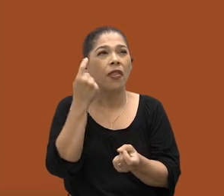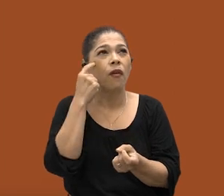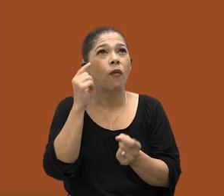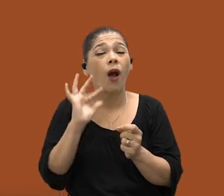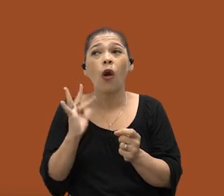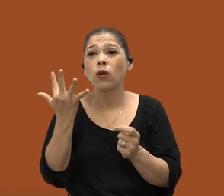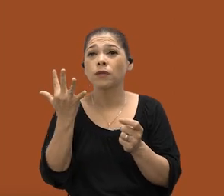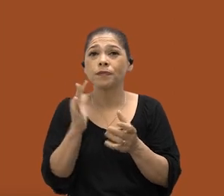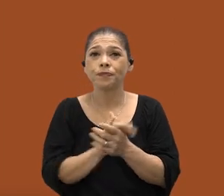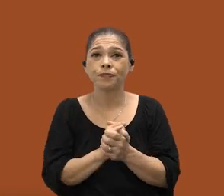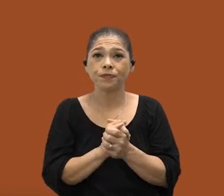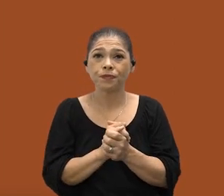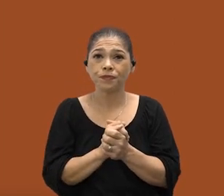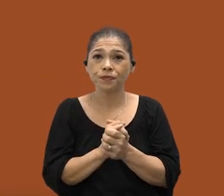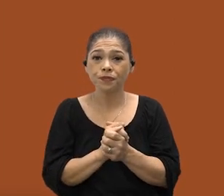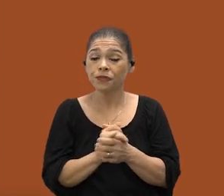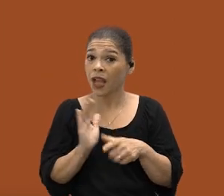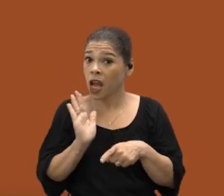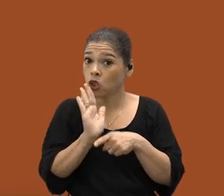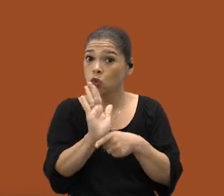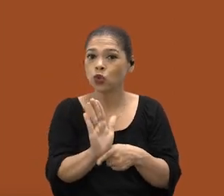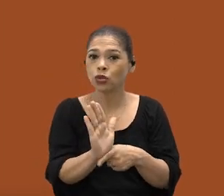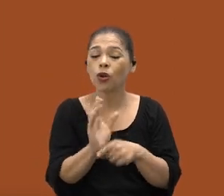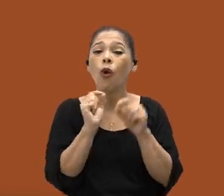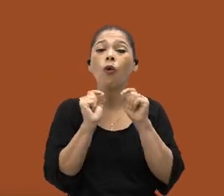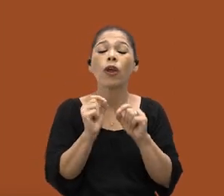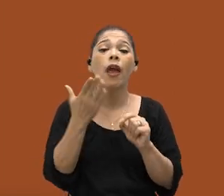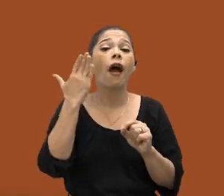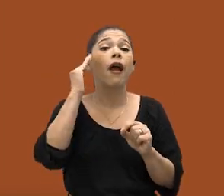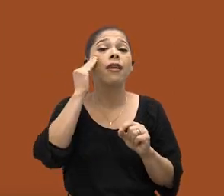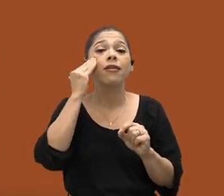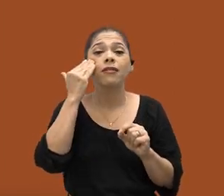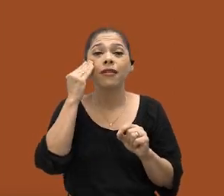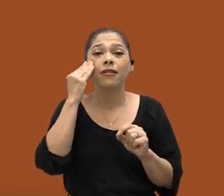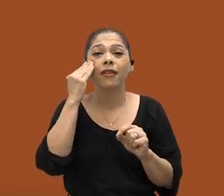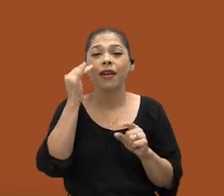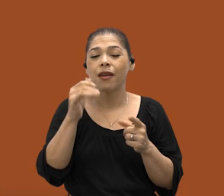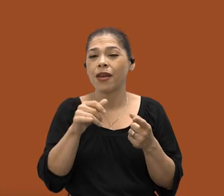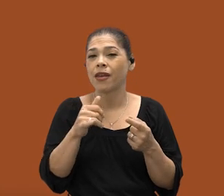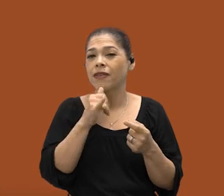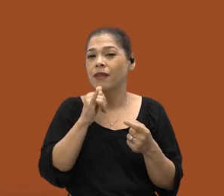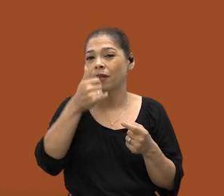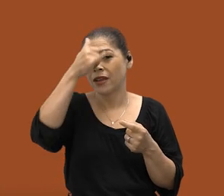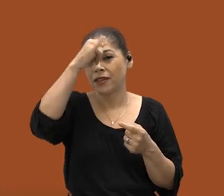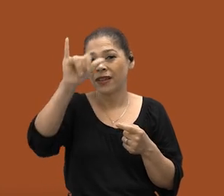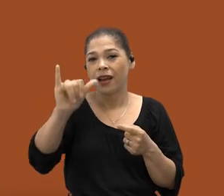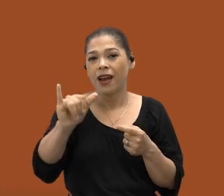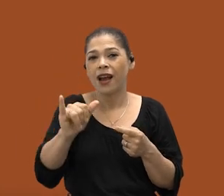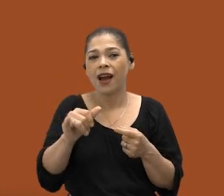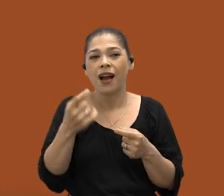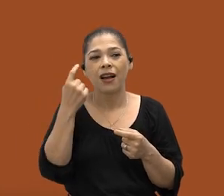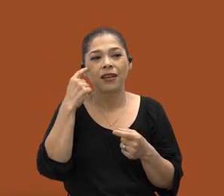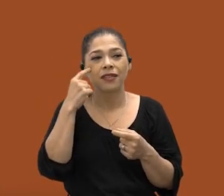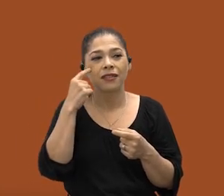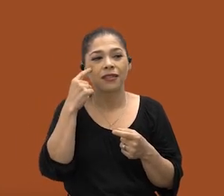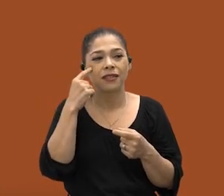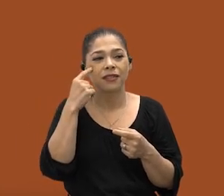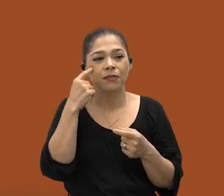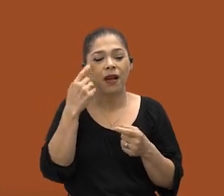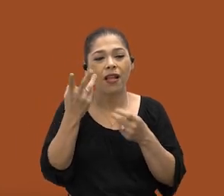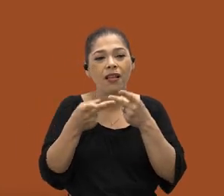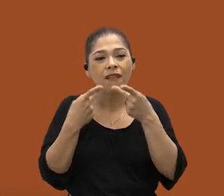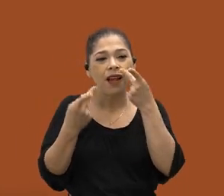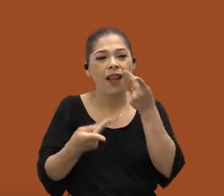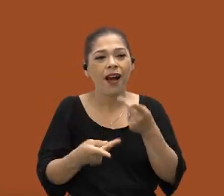na ele ajuda um pouco a evitar aquelas saídas fáceis e de base racista